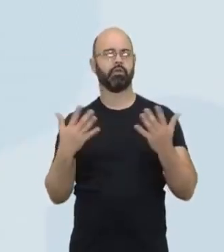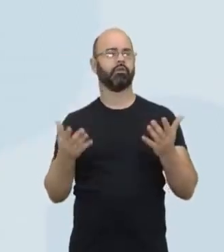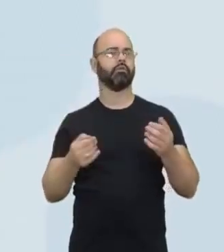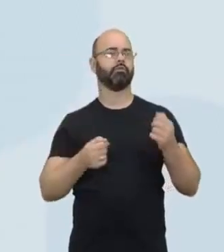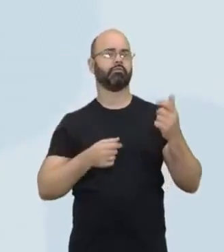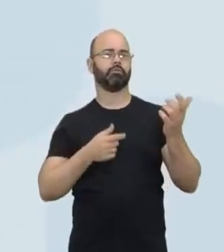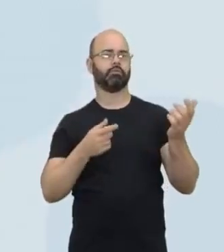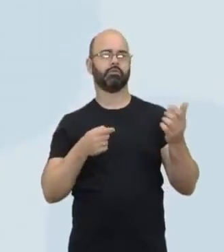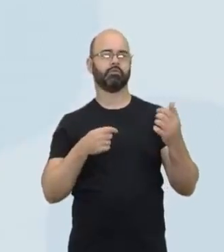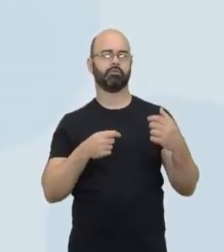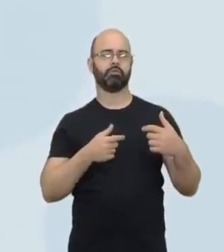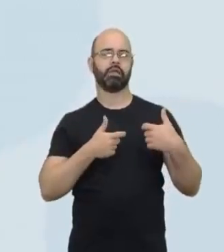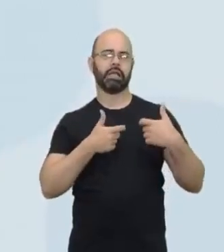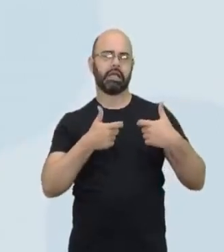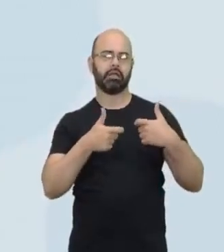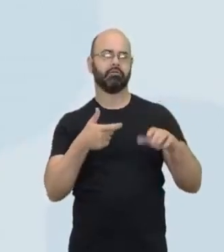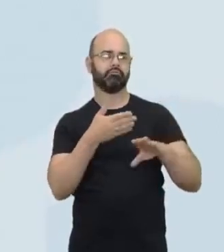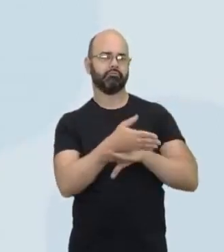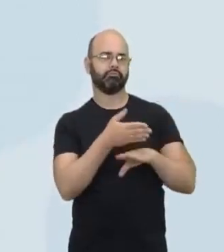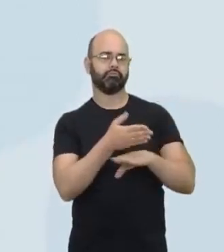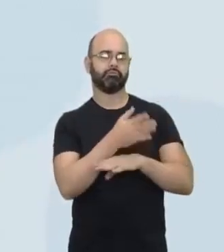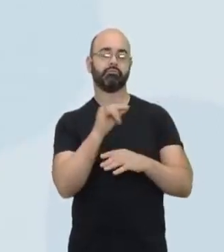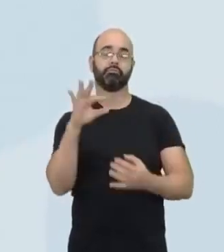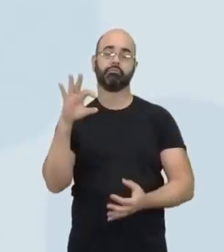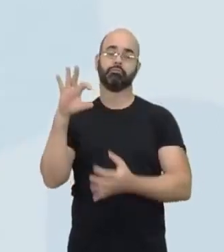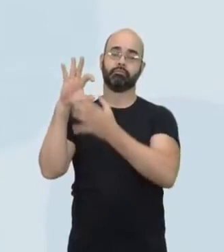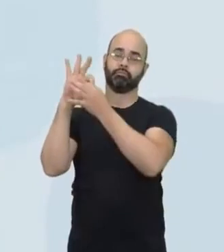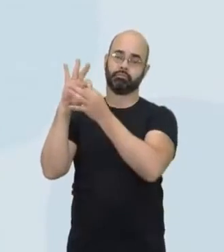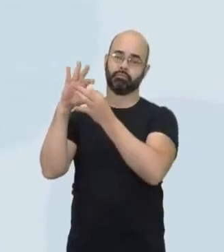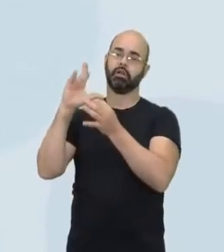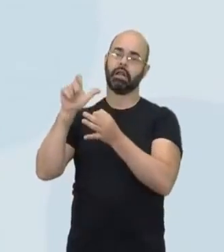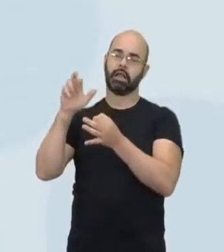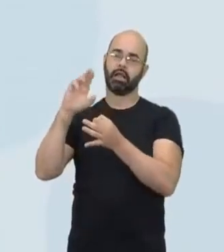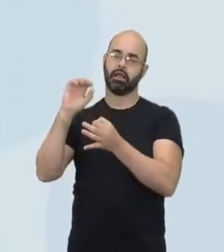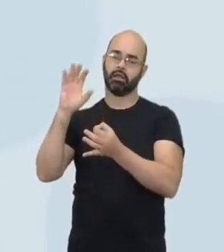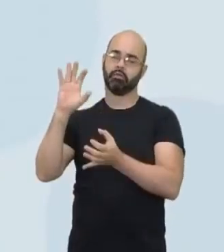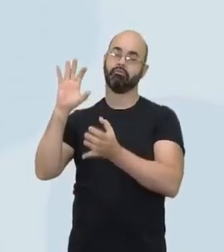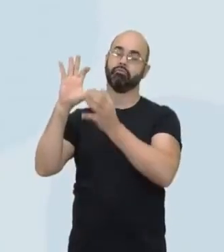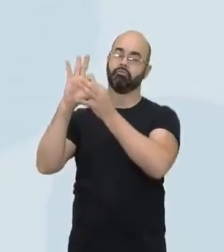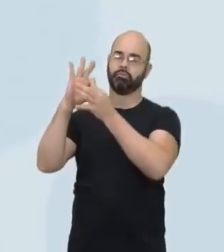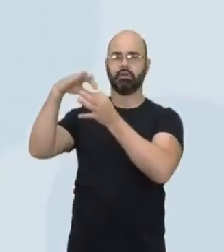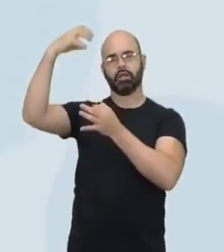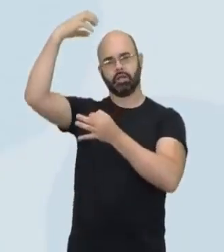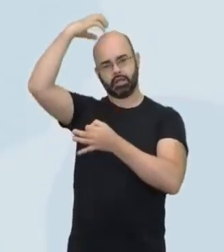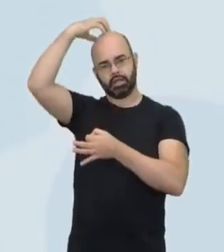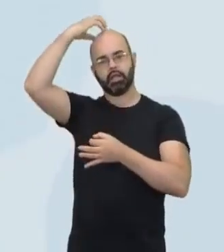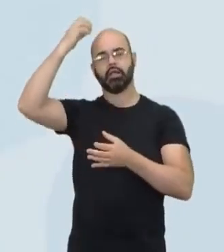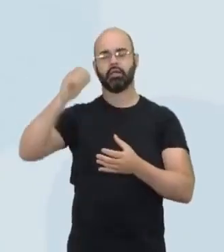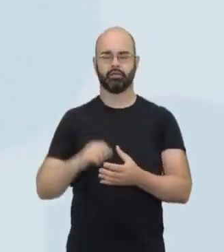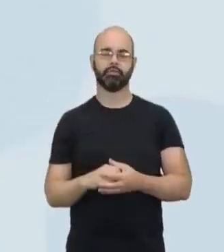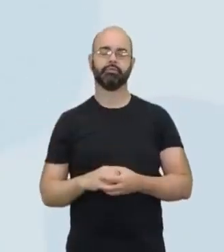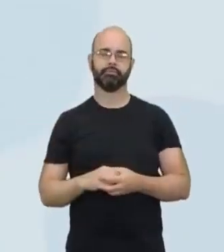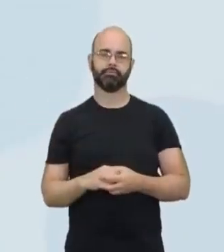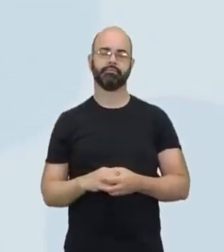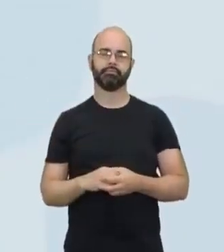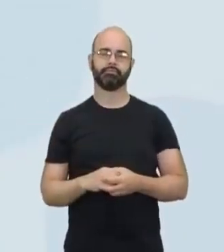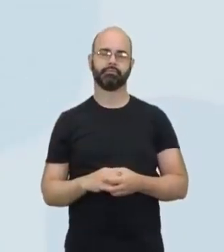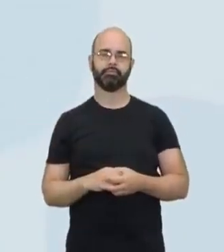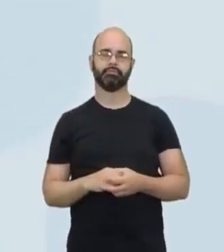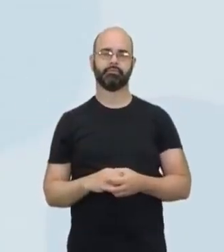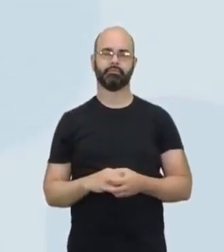ligados ali ao clero, ao rei, mas eles são os nobres, né? Na sua maior parte estão ligados